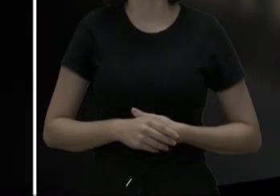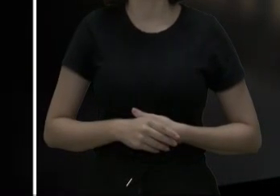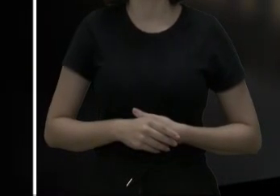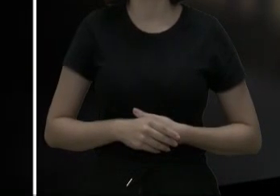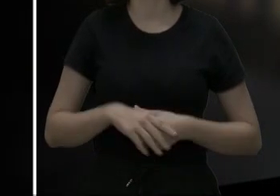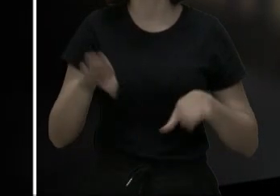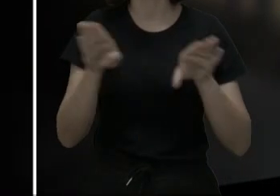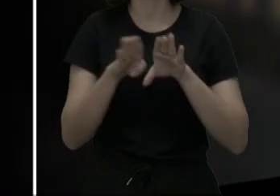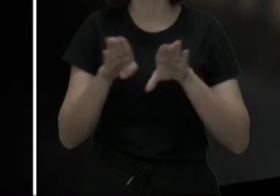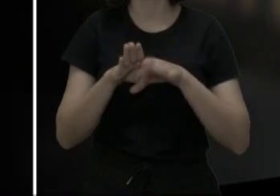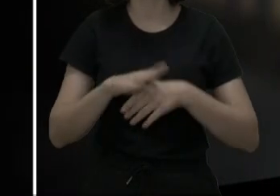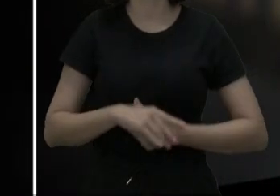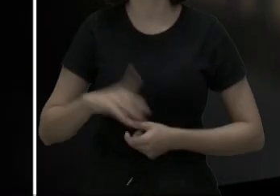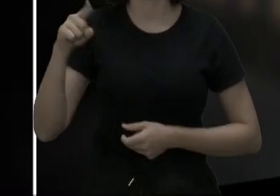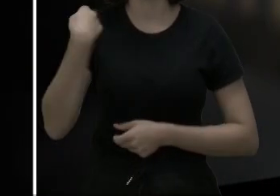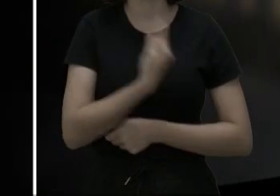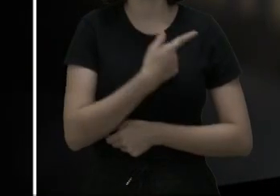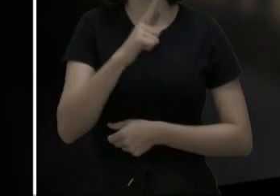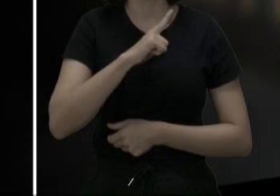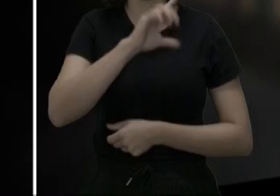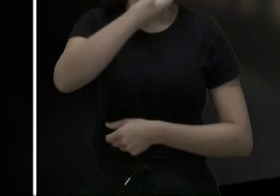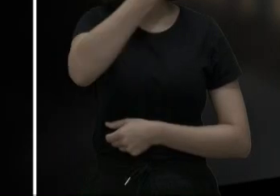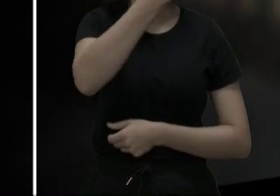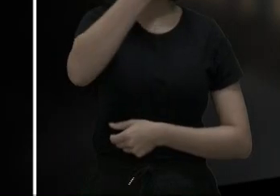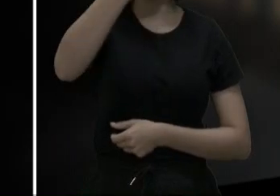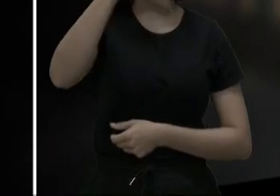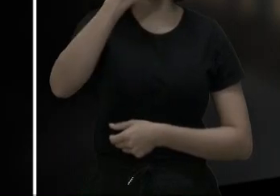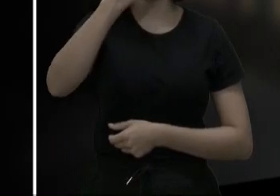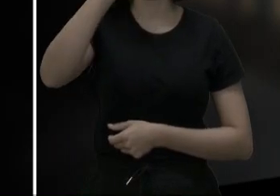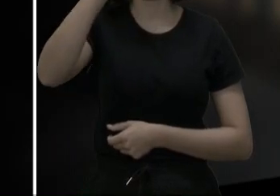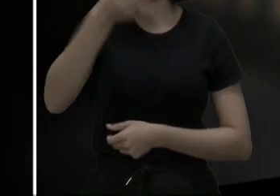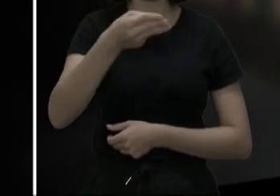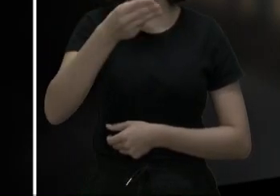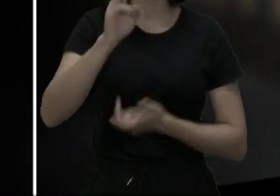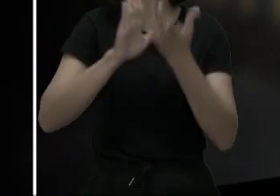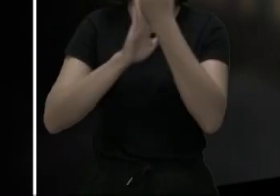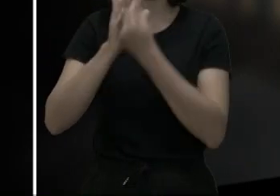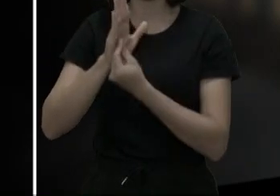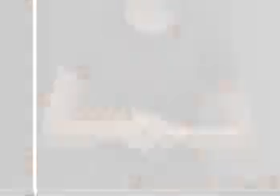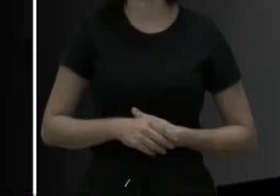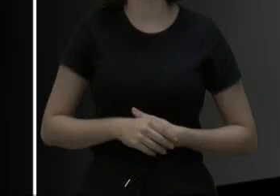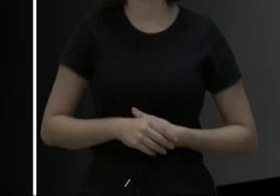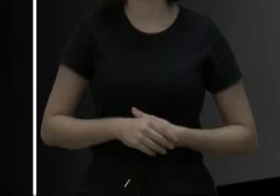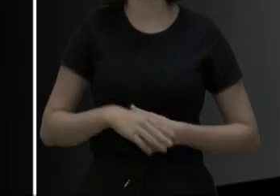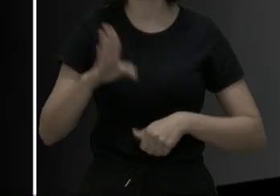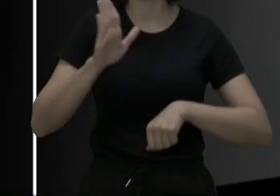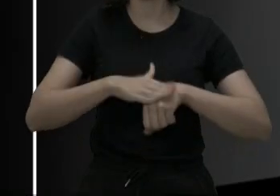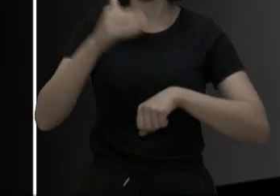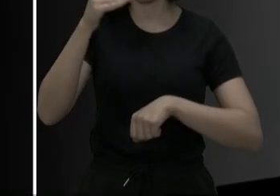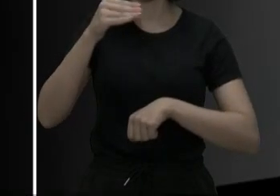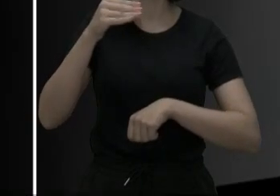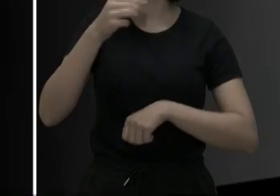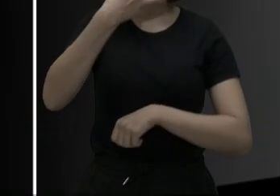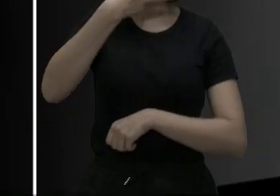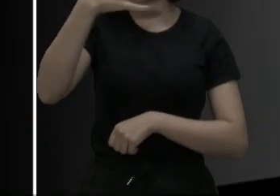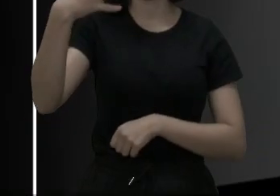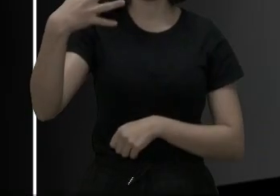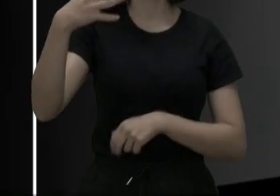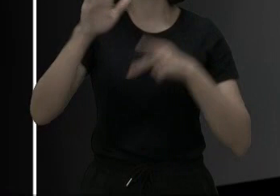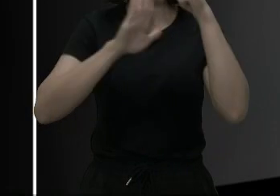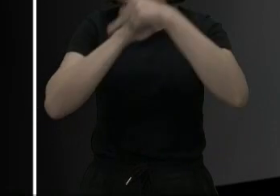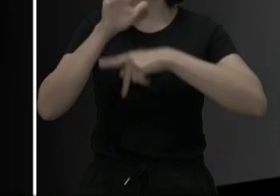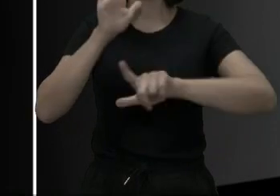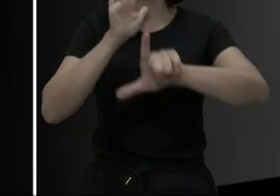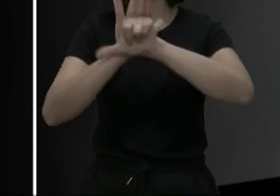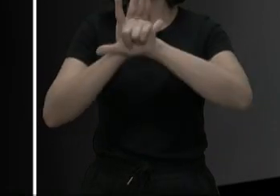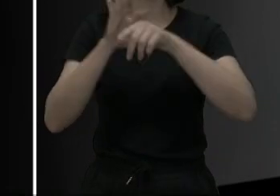E também, né, nós temos ali mais de 800 milhões investidos em infraestrutura. Nós temos aí no total de 34